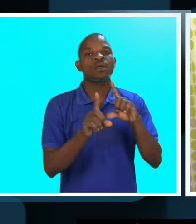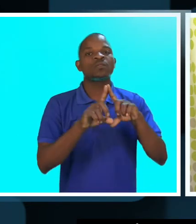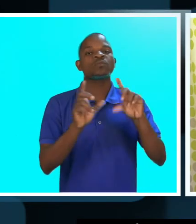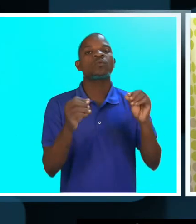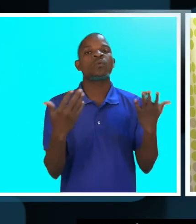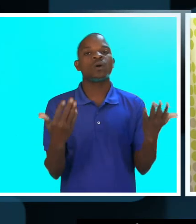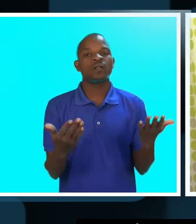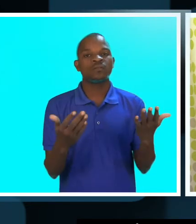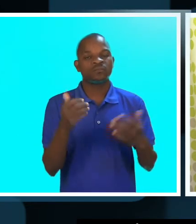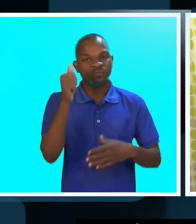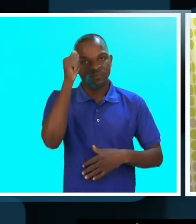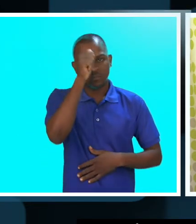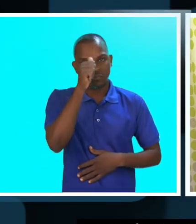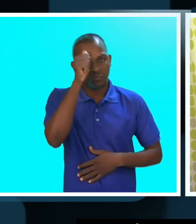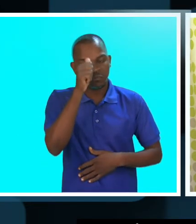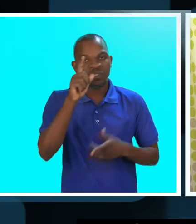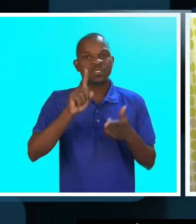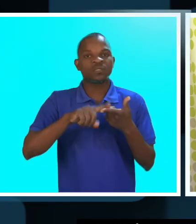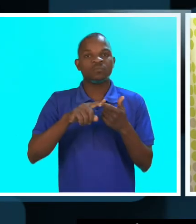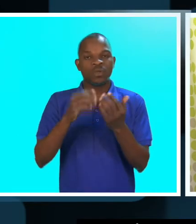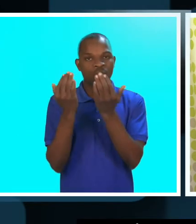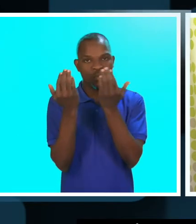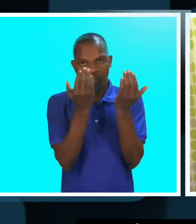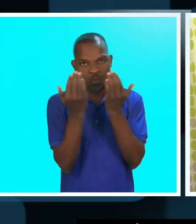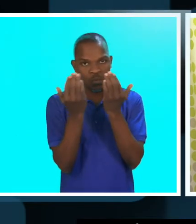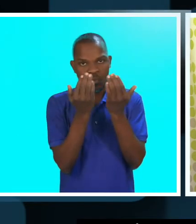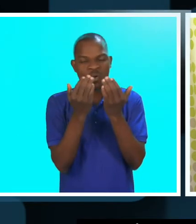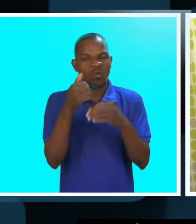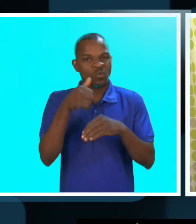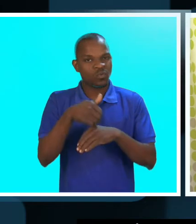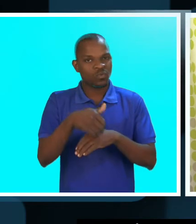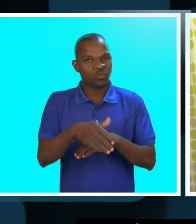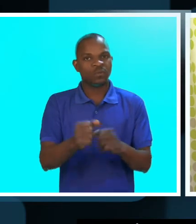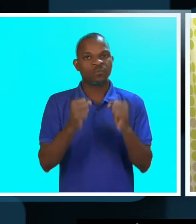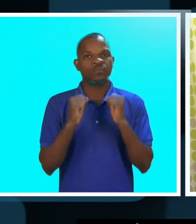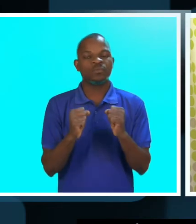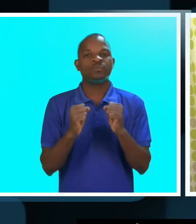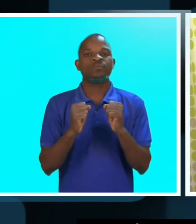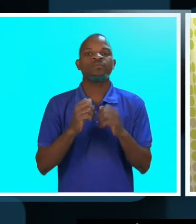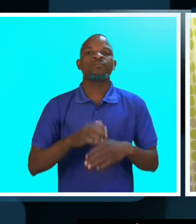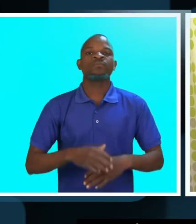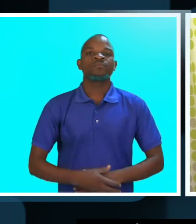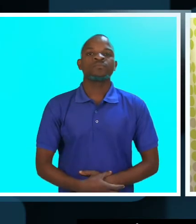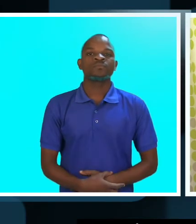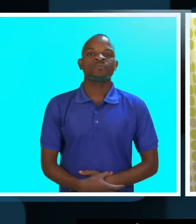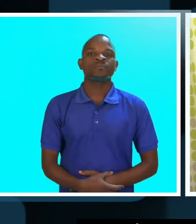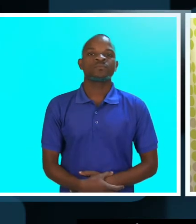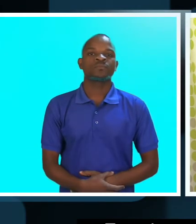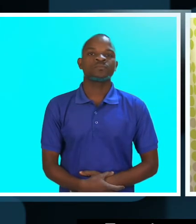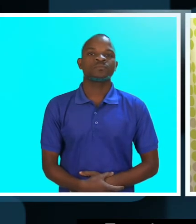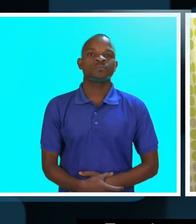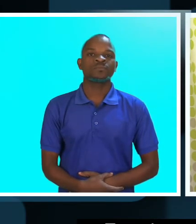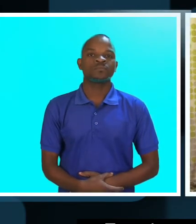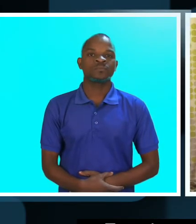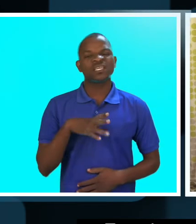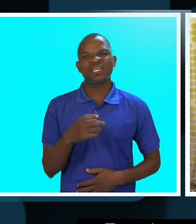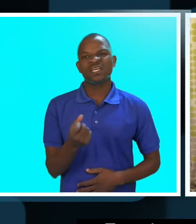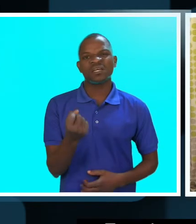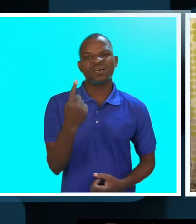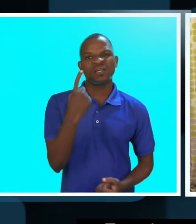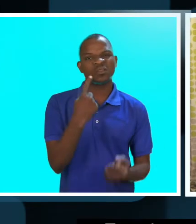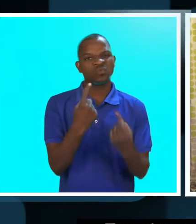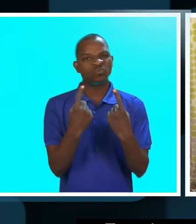ingressarem na formação acadêmica, dar continuidade aos seus estudos.